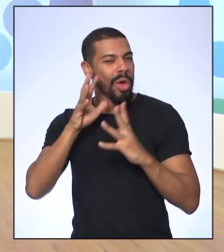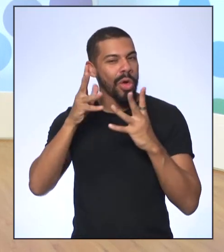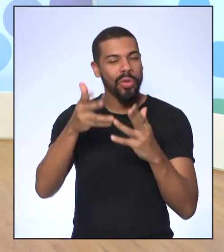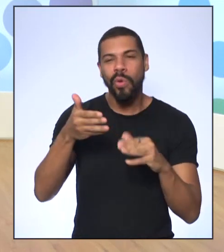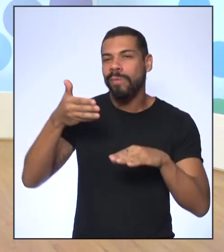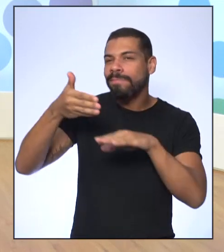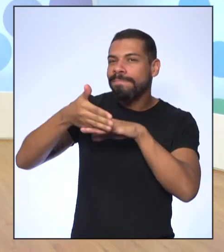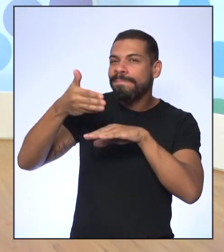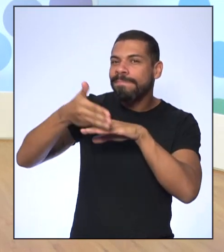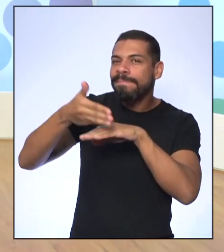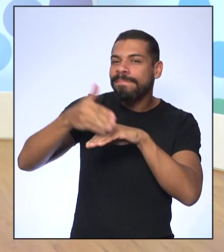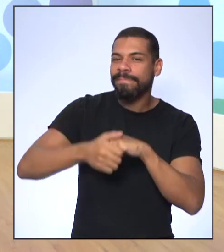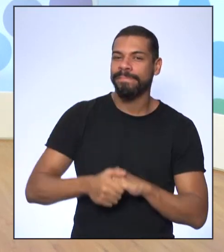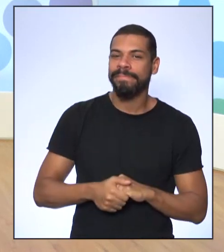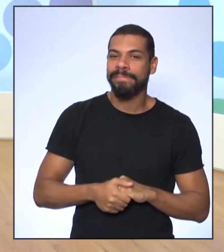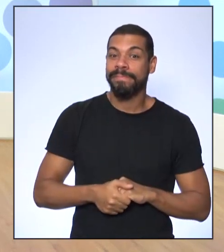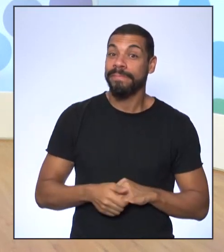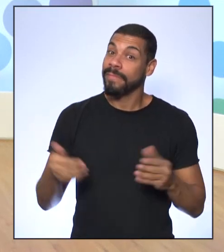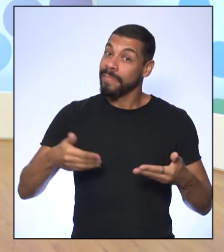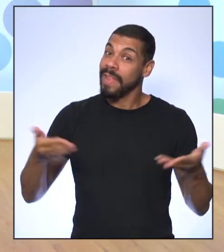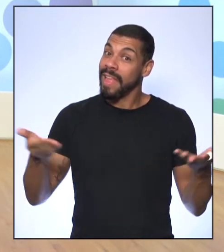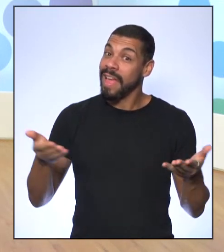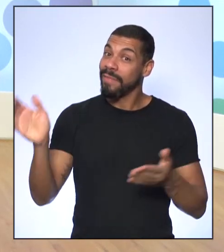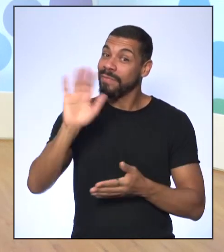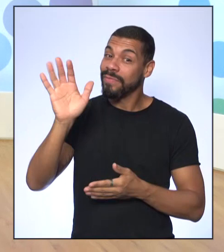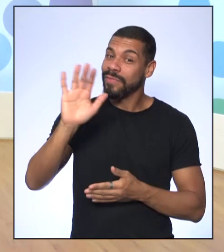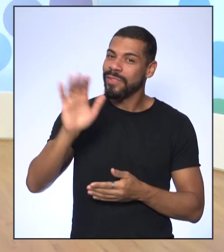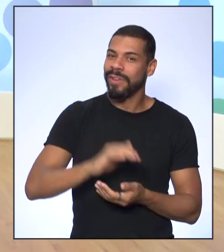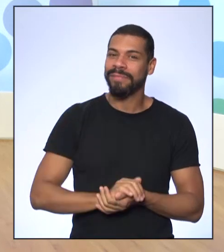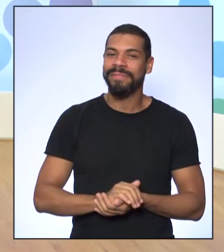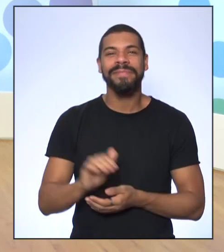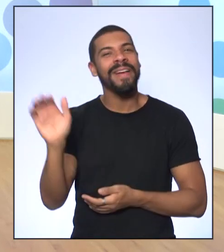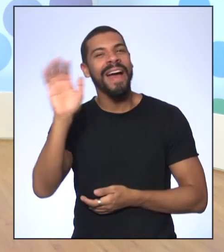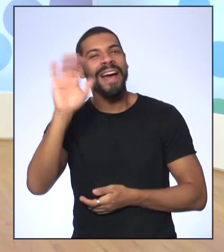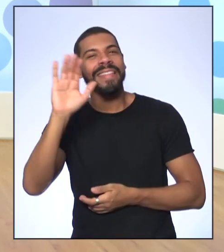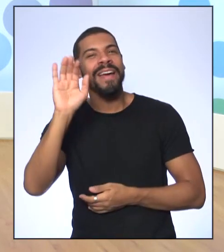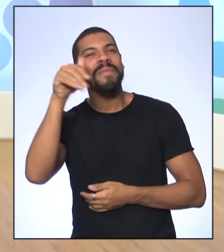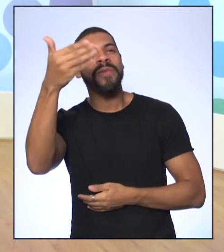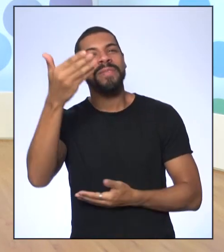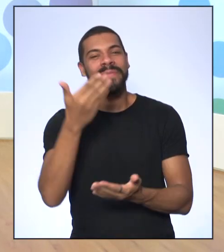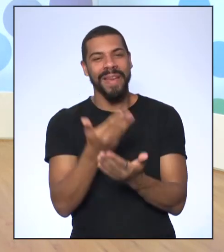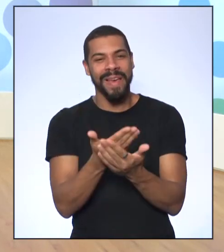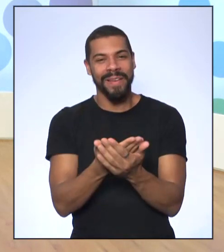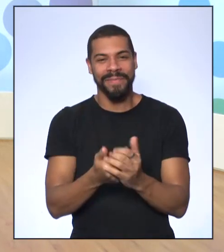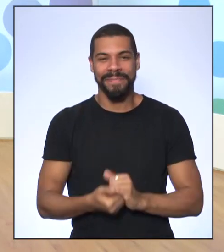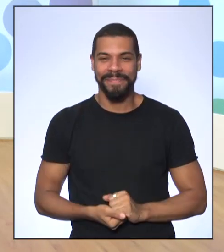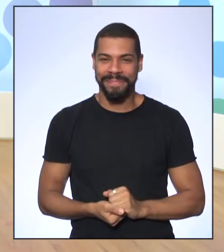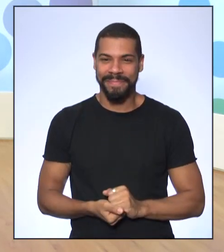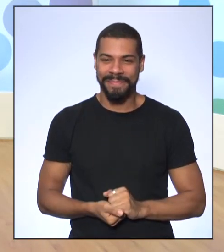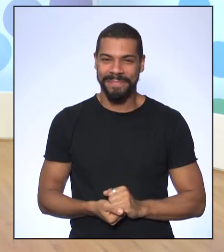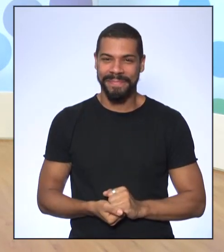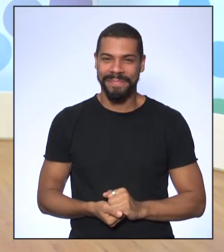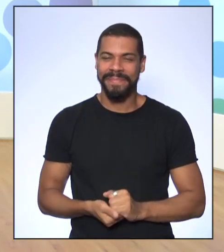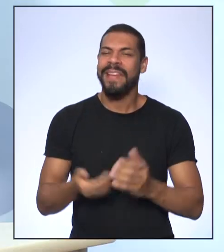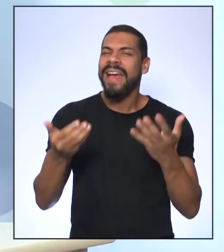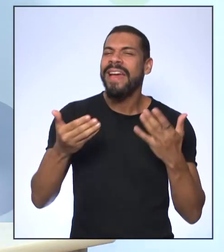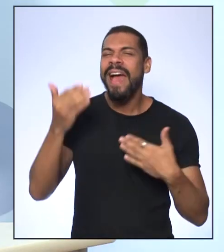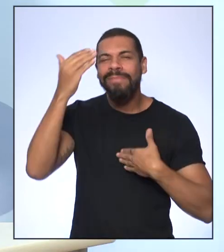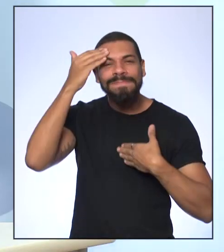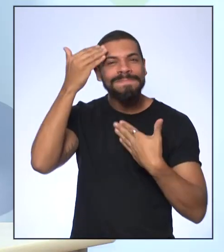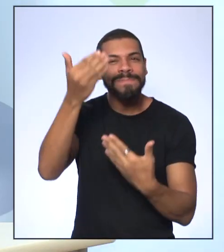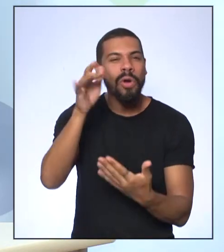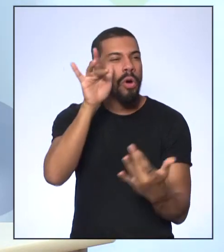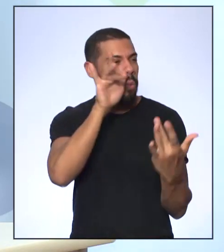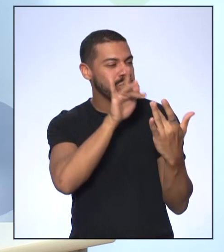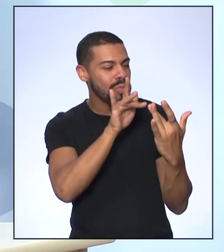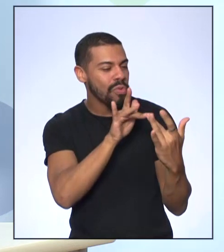tá? E ficamos por aqui. Tchau para vocês, até a próxima aula. Eu que agradeço o contato de